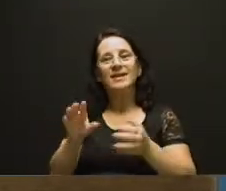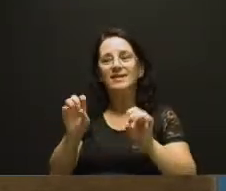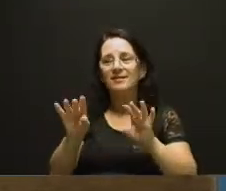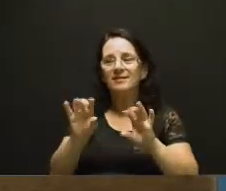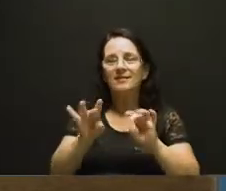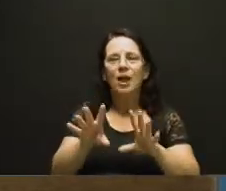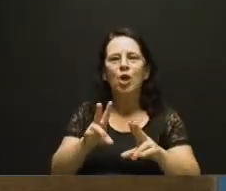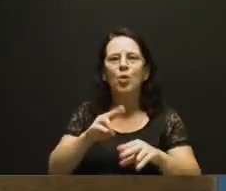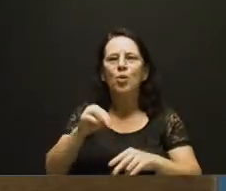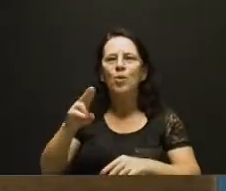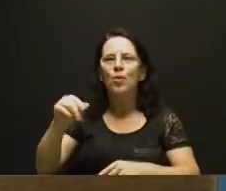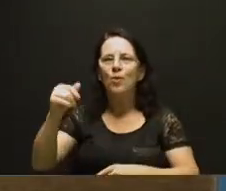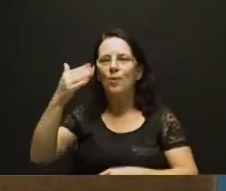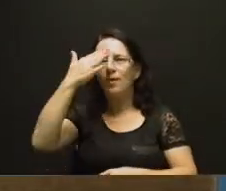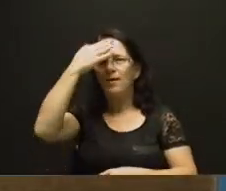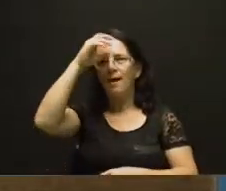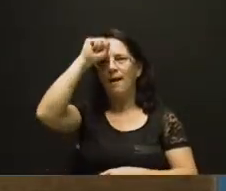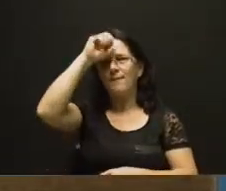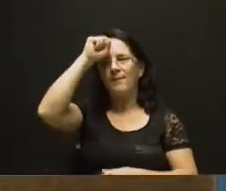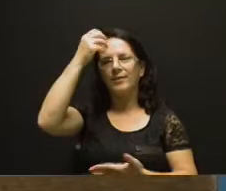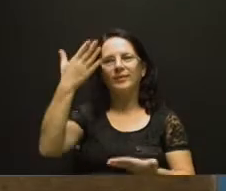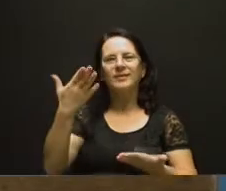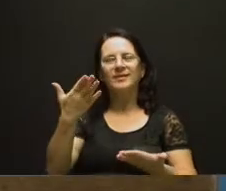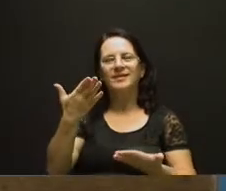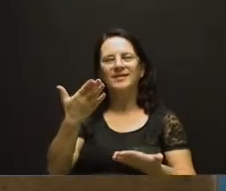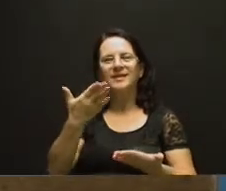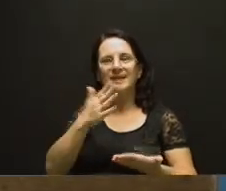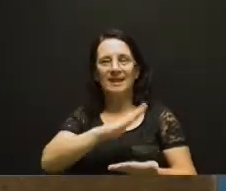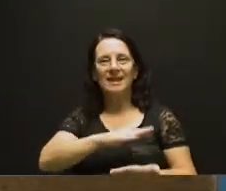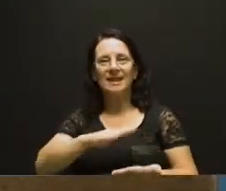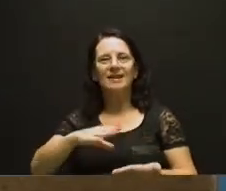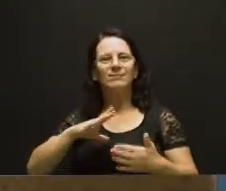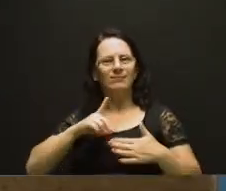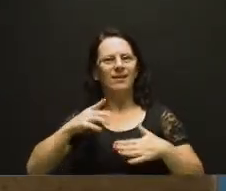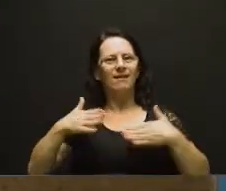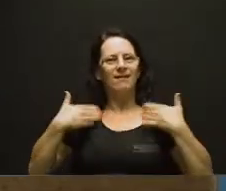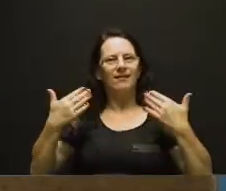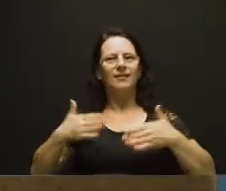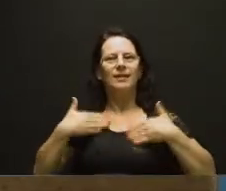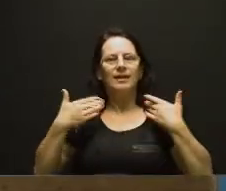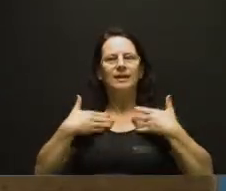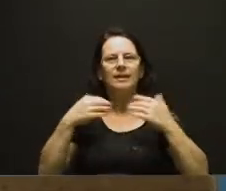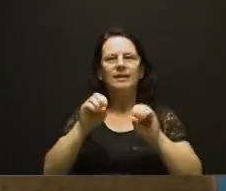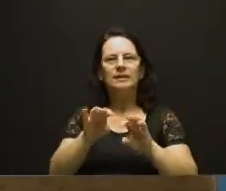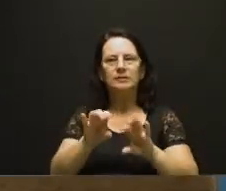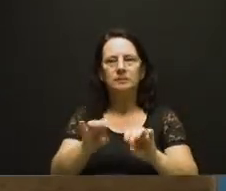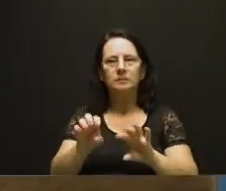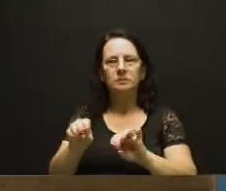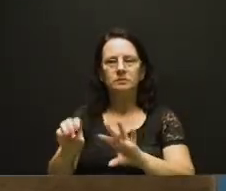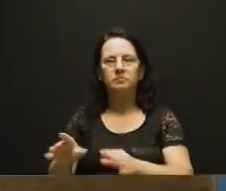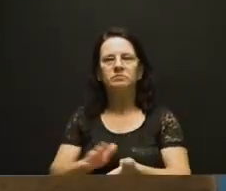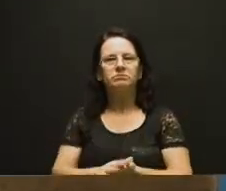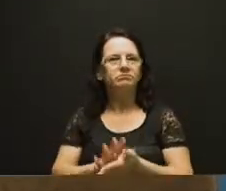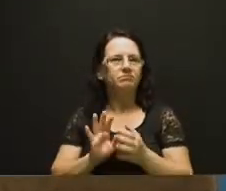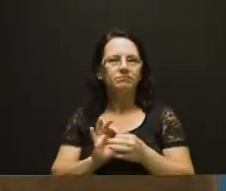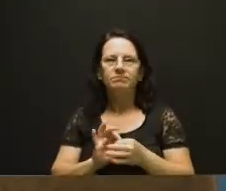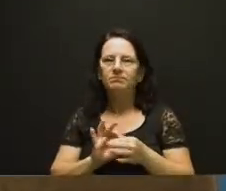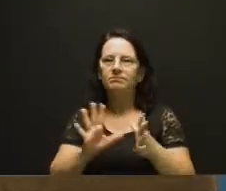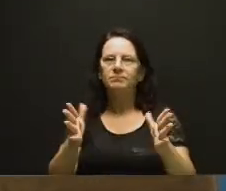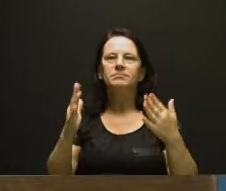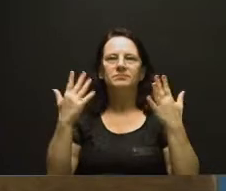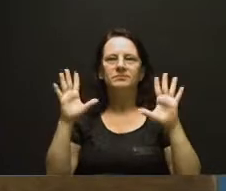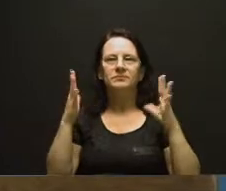aprendi e ele tem aquela né alegria de poder ensinar então estou à disposição e